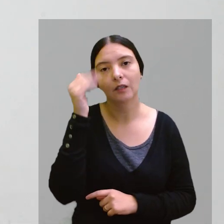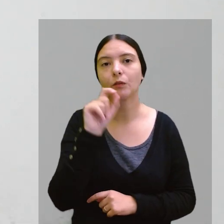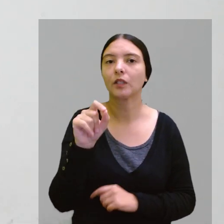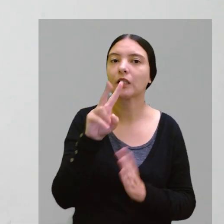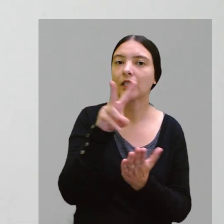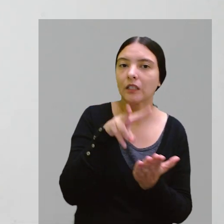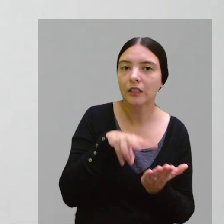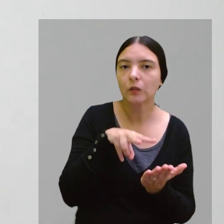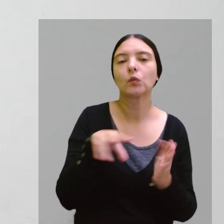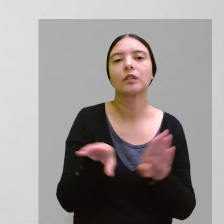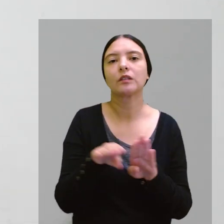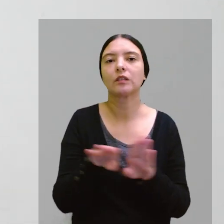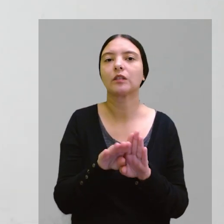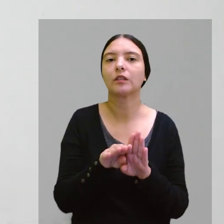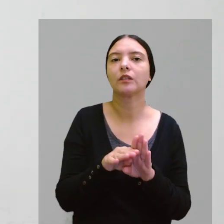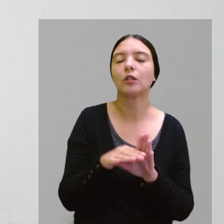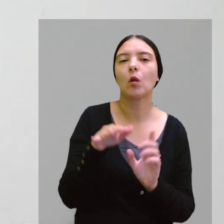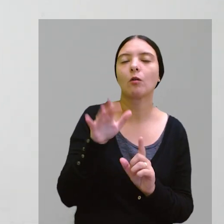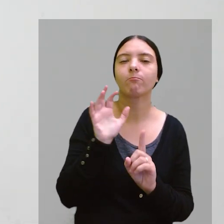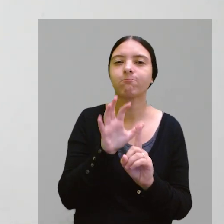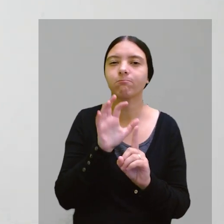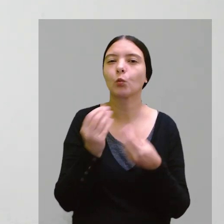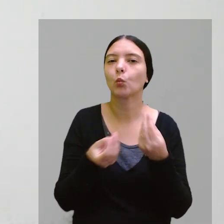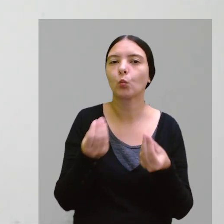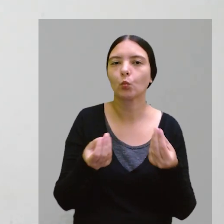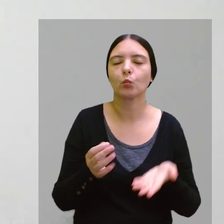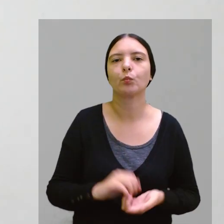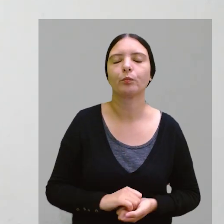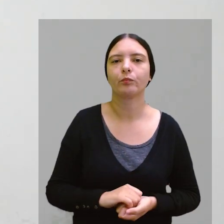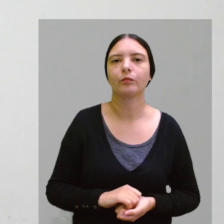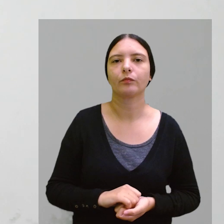da leitura, como são as manipulações.